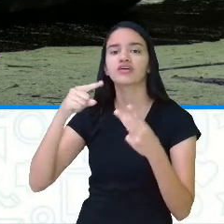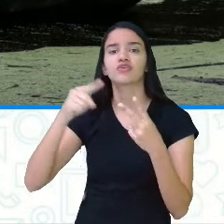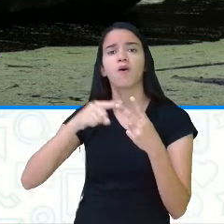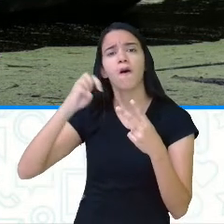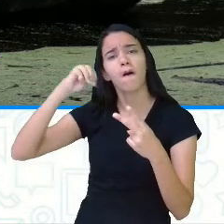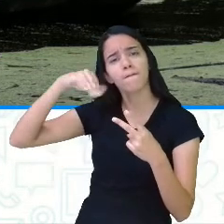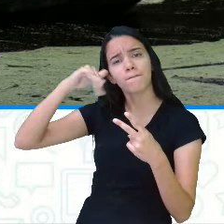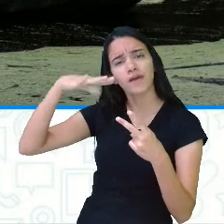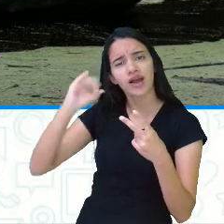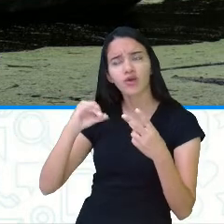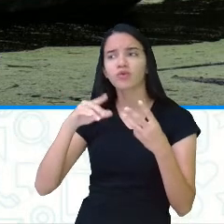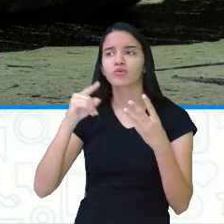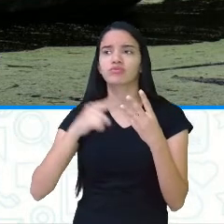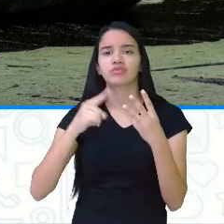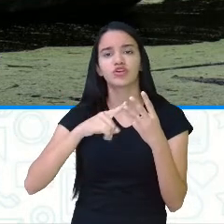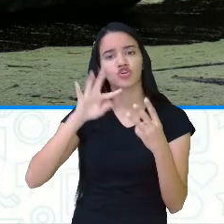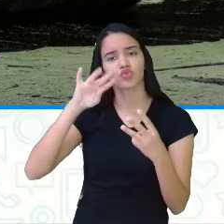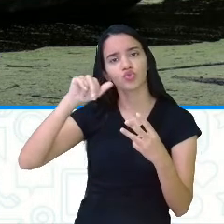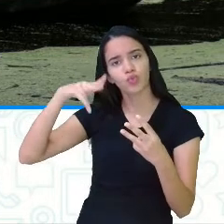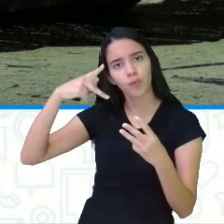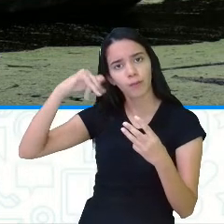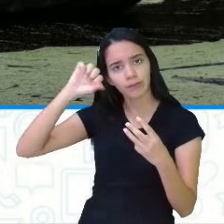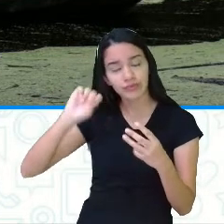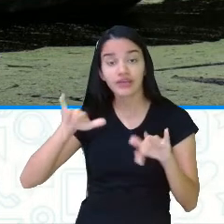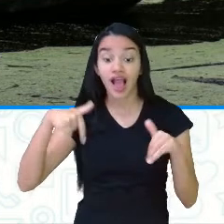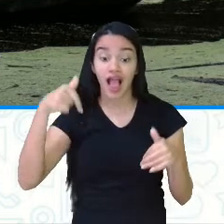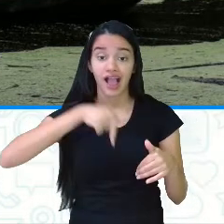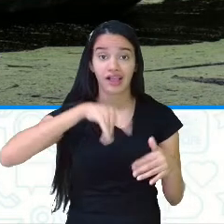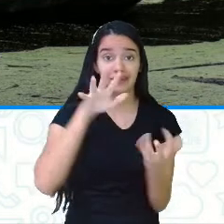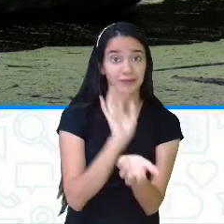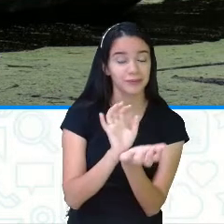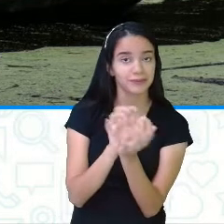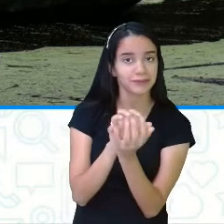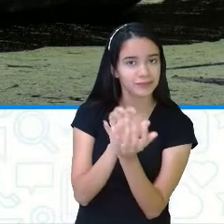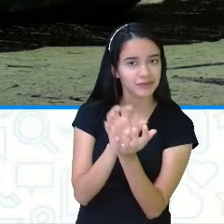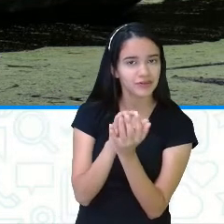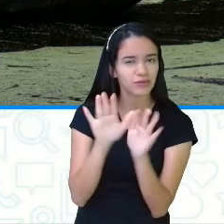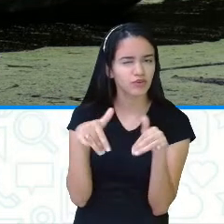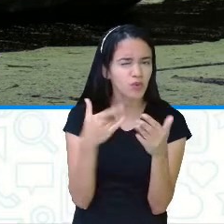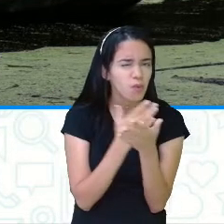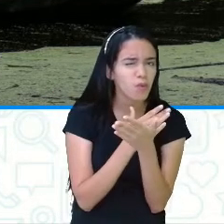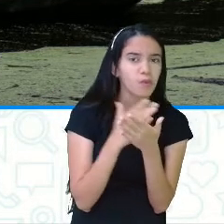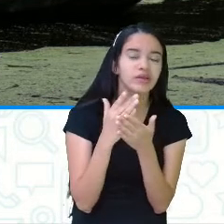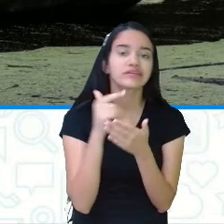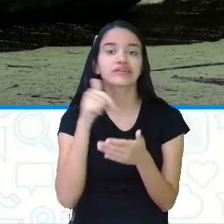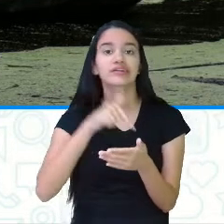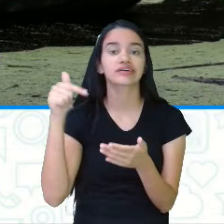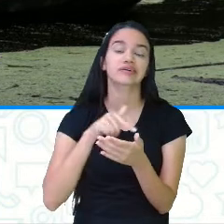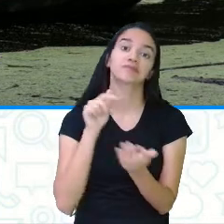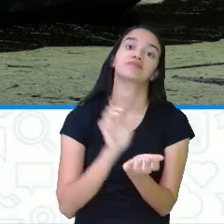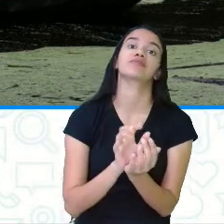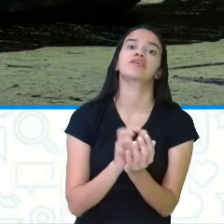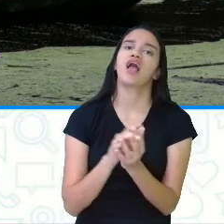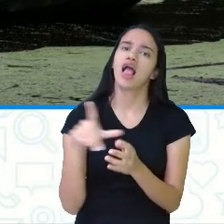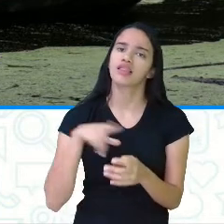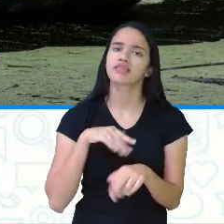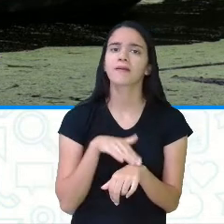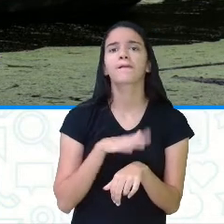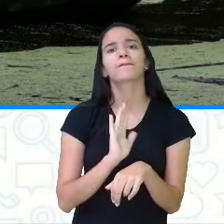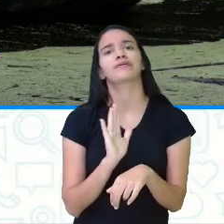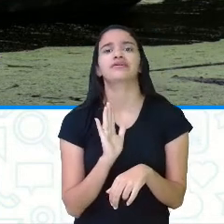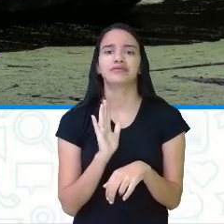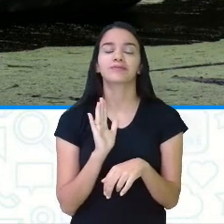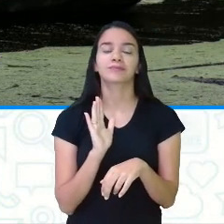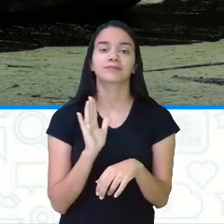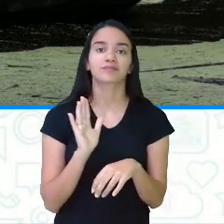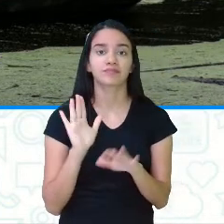os tupis, tá certo? Só aqui em Pernambuco, lá no comecinho aqui no litoral, mas tinha